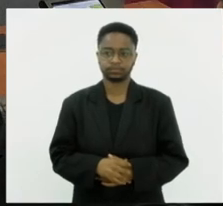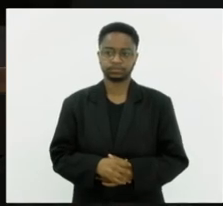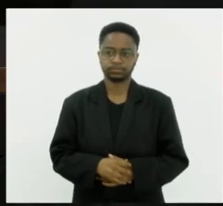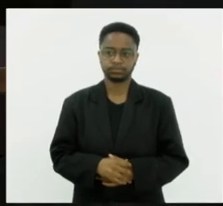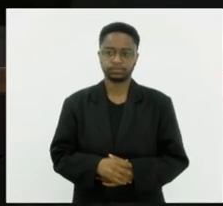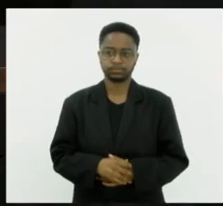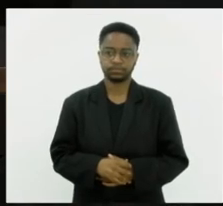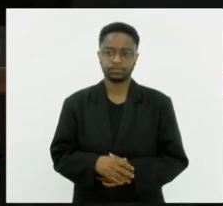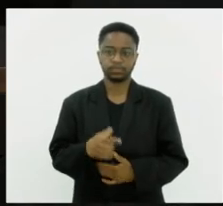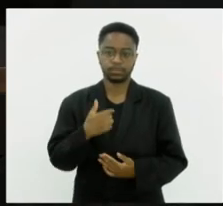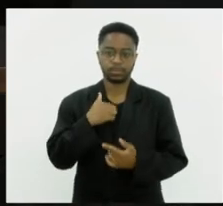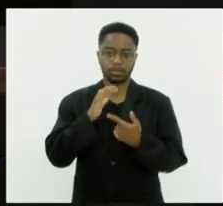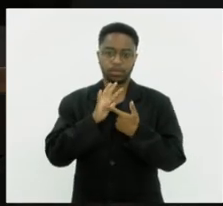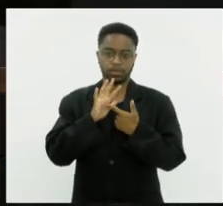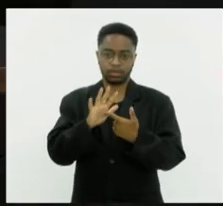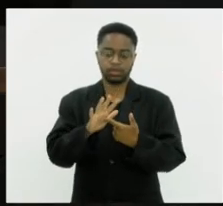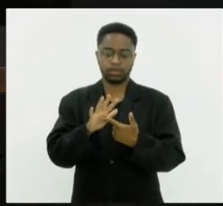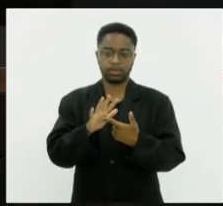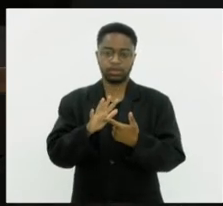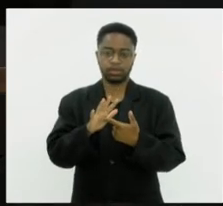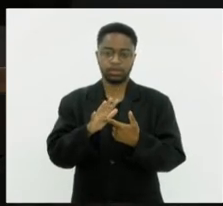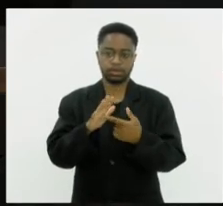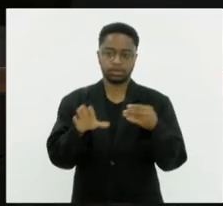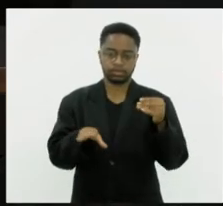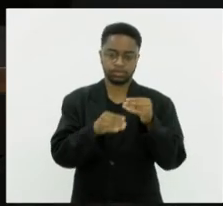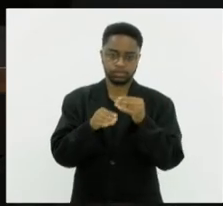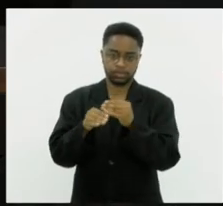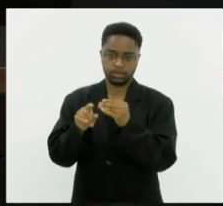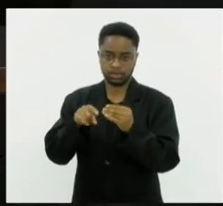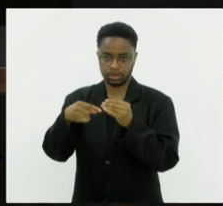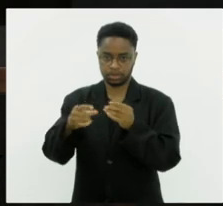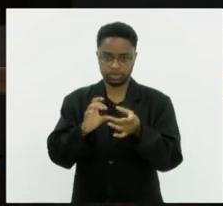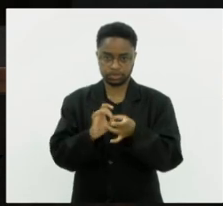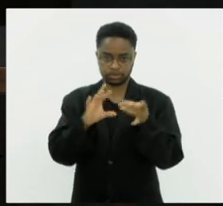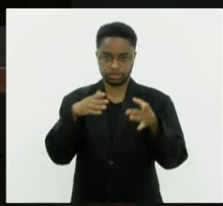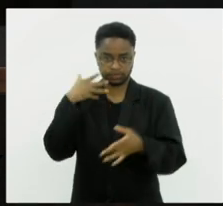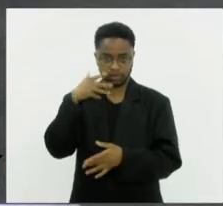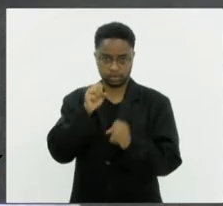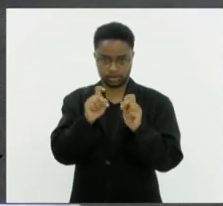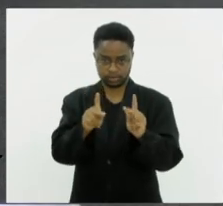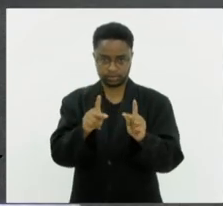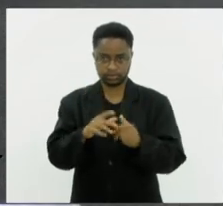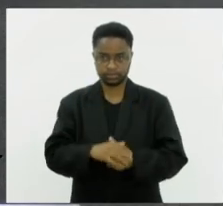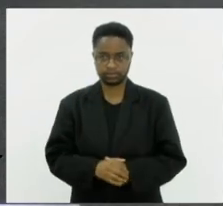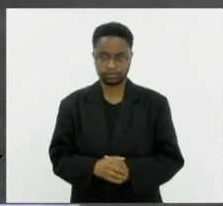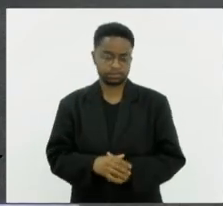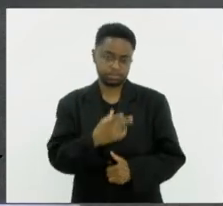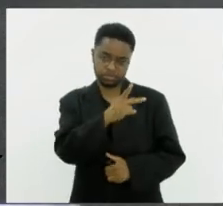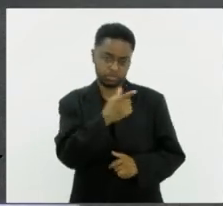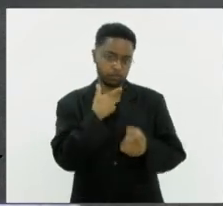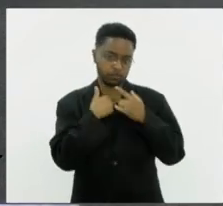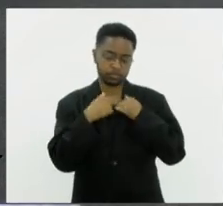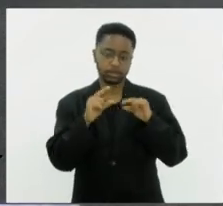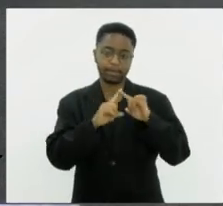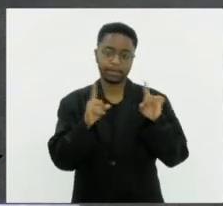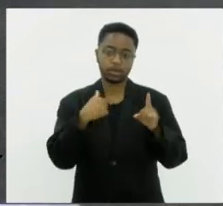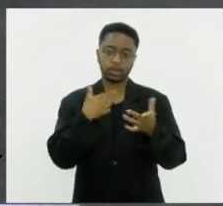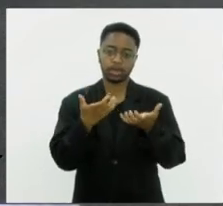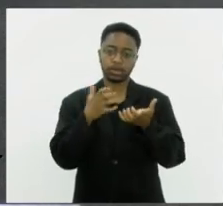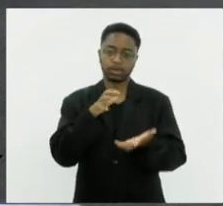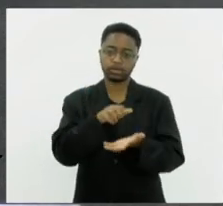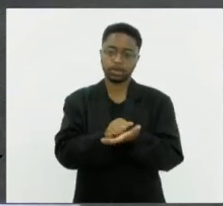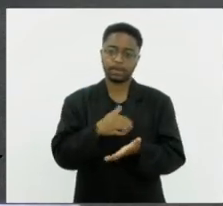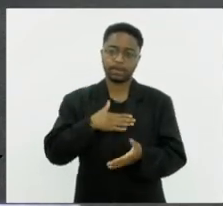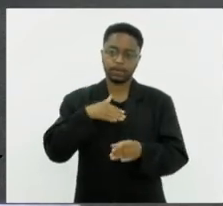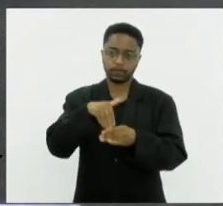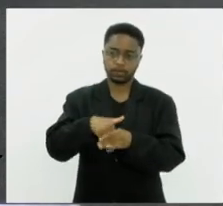Então, vou apresentar os destaques e depois eu abro para o senhor. Tá bem. Sim? Como a senhora desejar, eu só quero registrar o meu voto